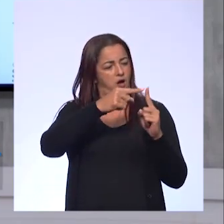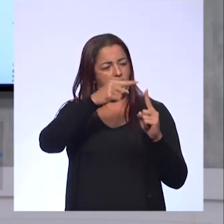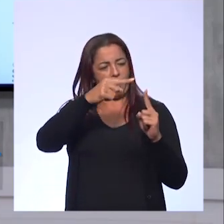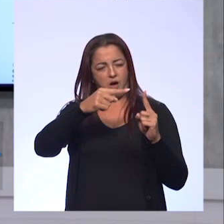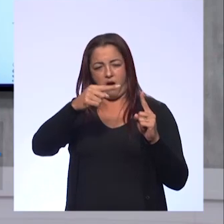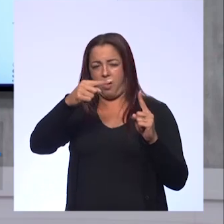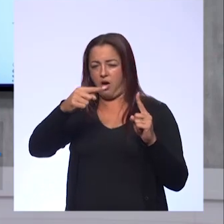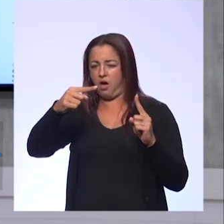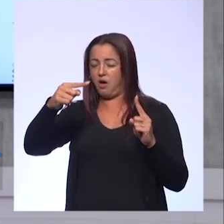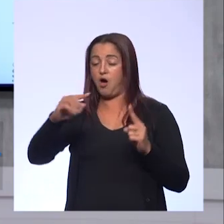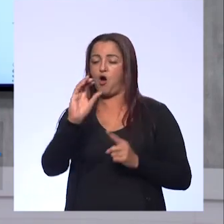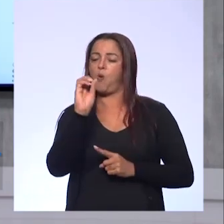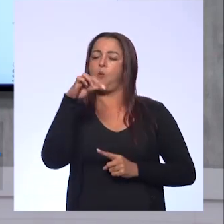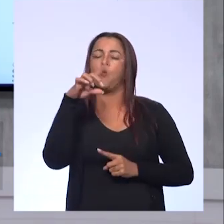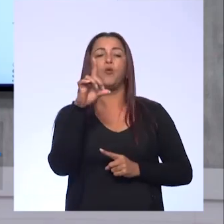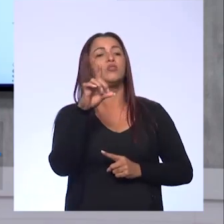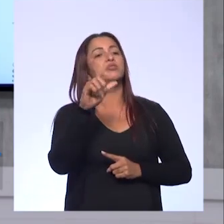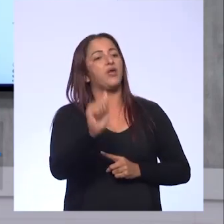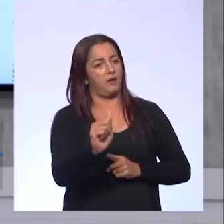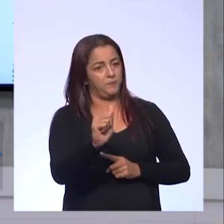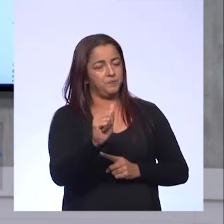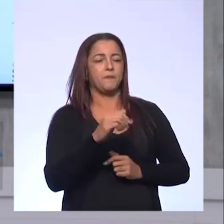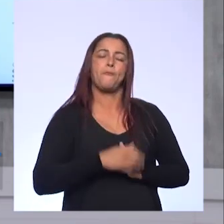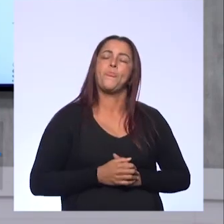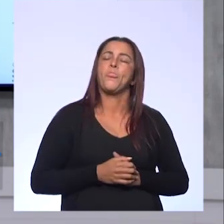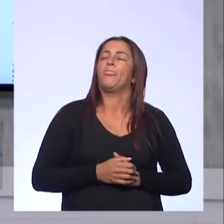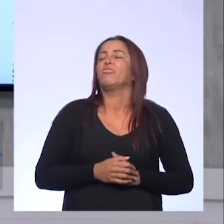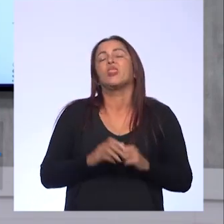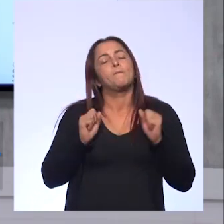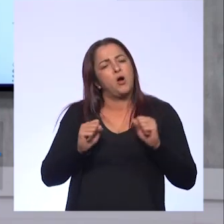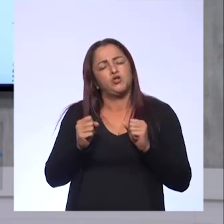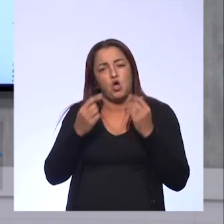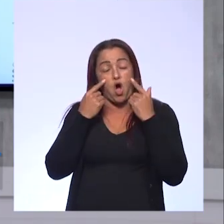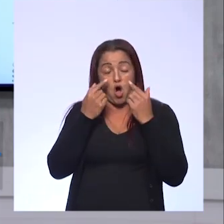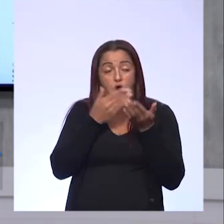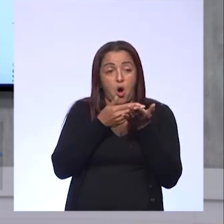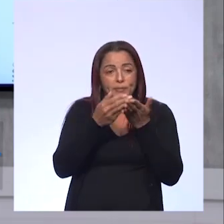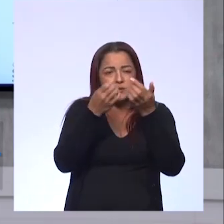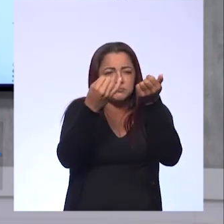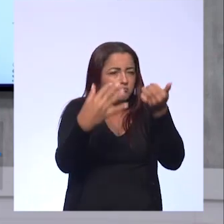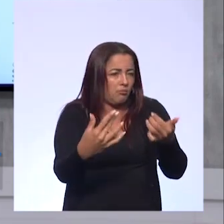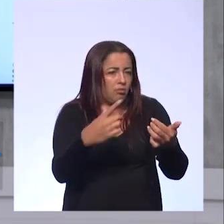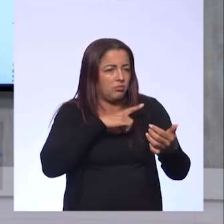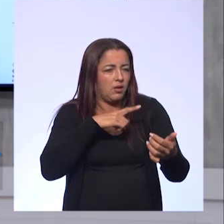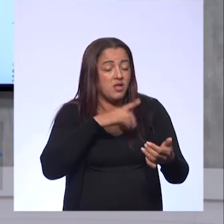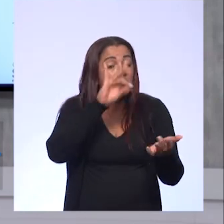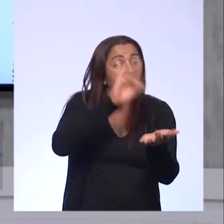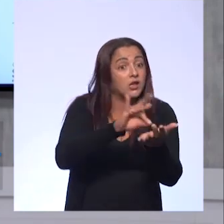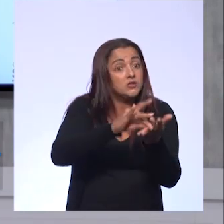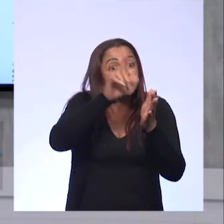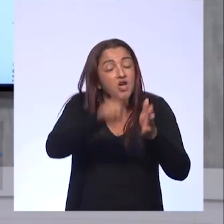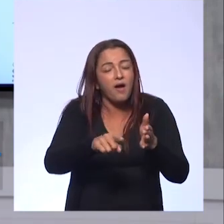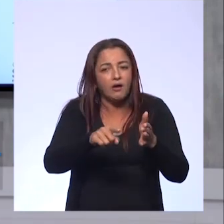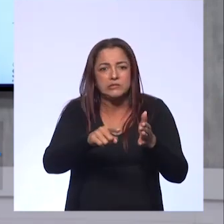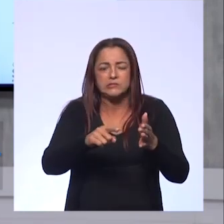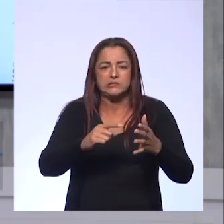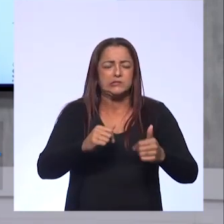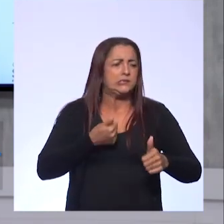clássica para nós de onda também pode começar dizendo que as ondas na verdade elas são o que